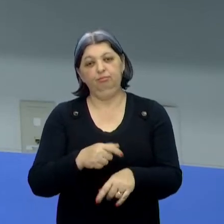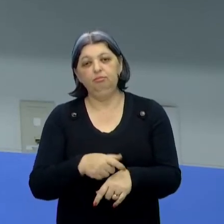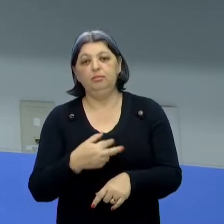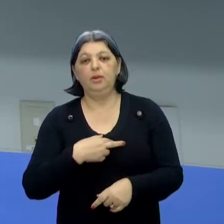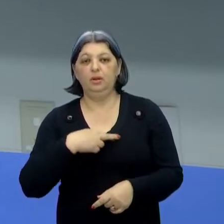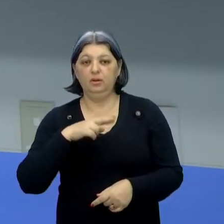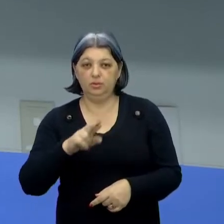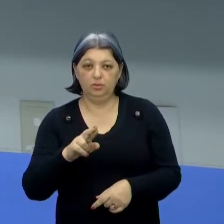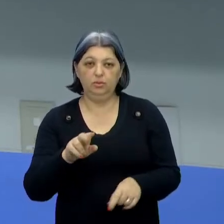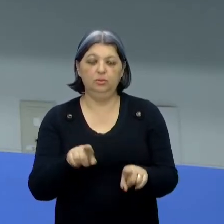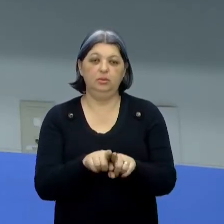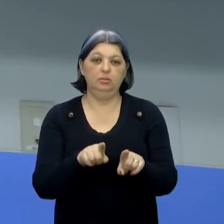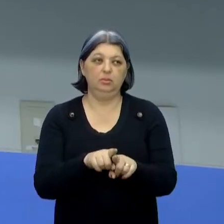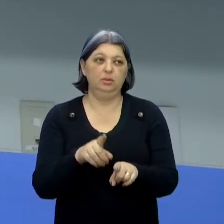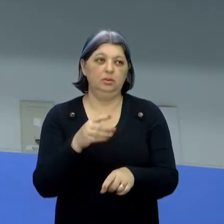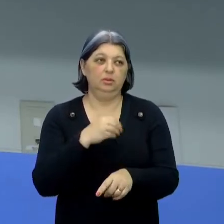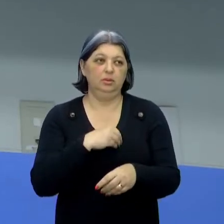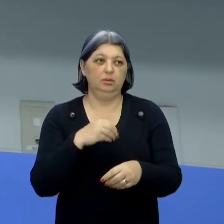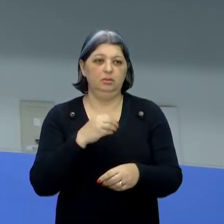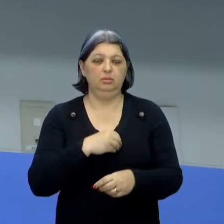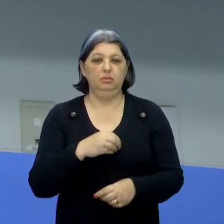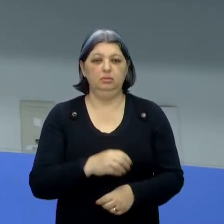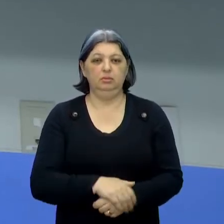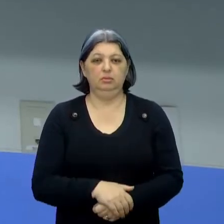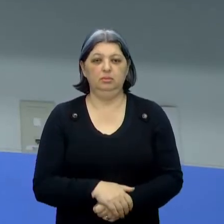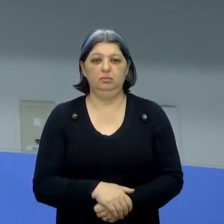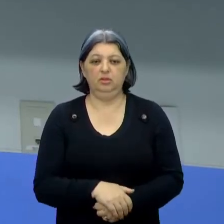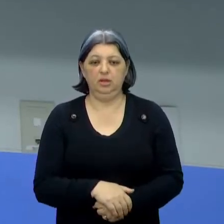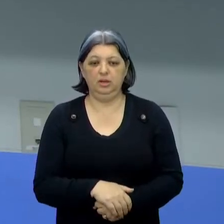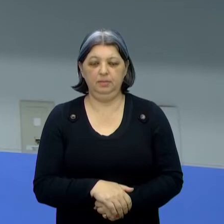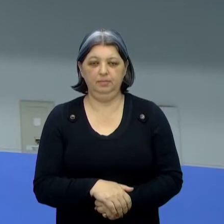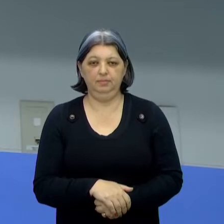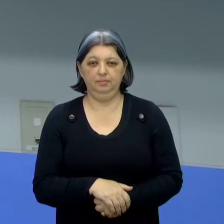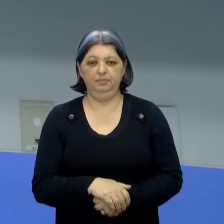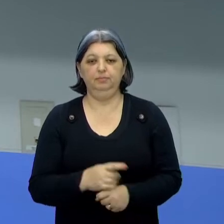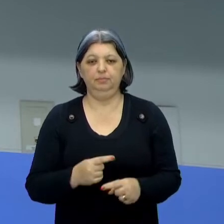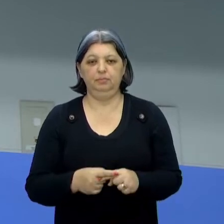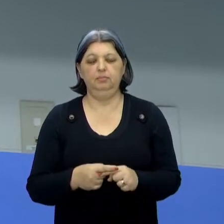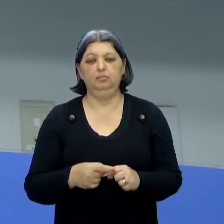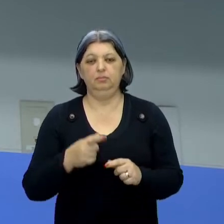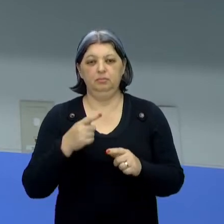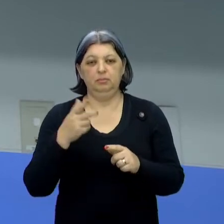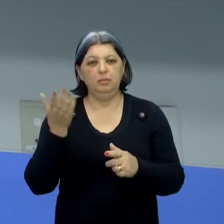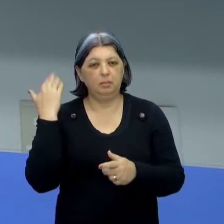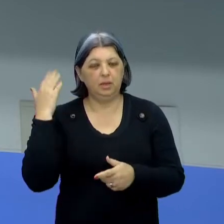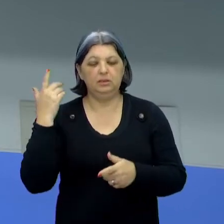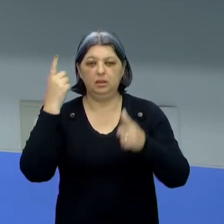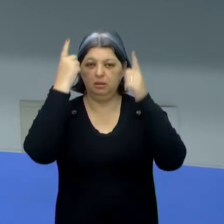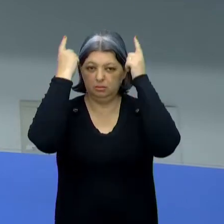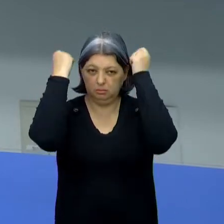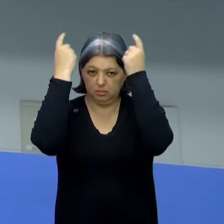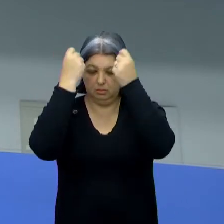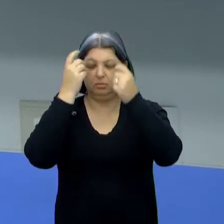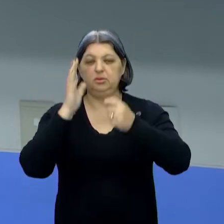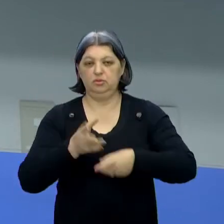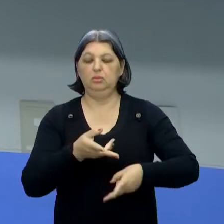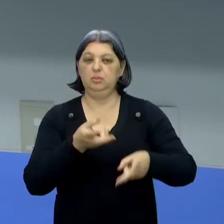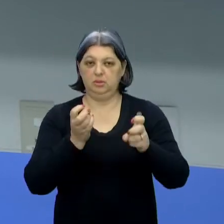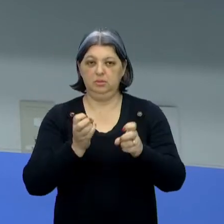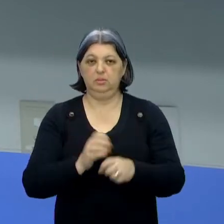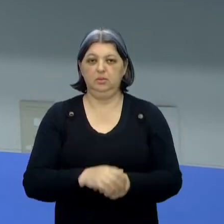sagrado e o profano. Aquilo que os gregos desde a antiguidade já tinham sacado